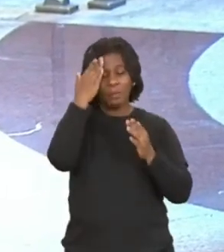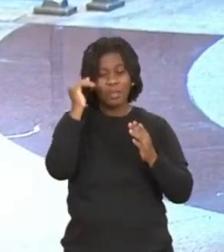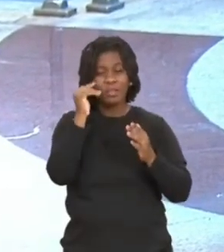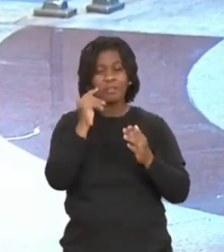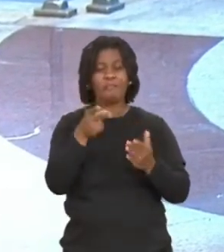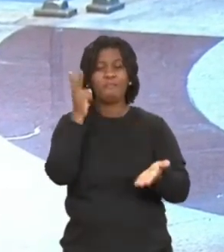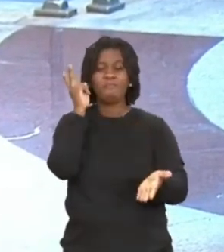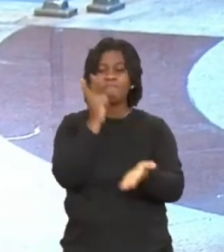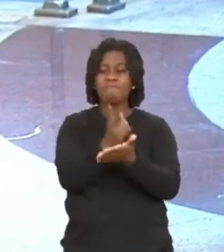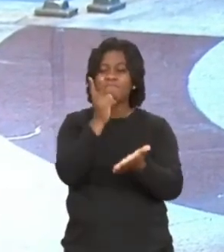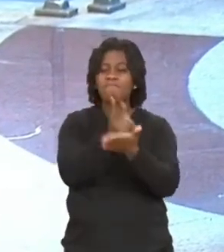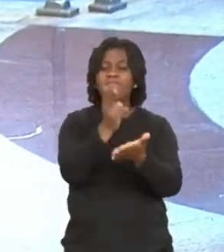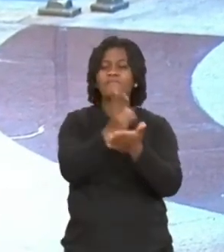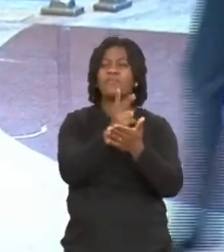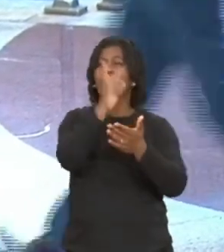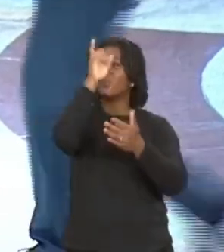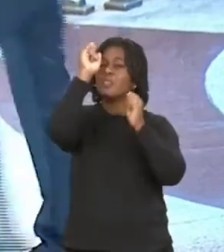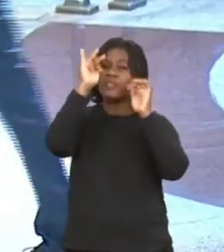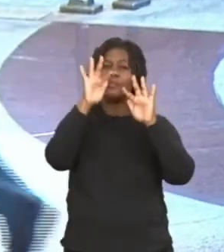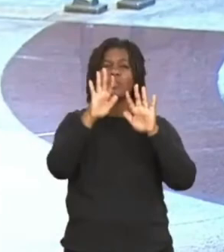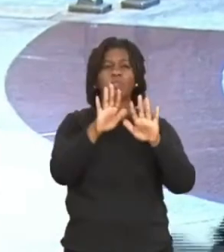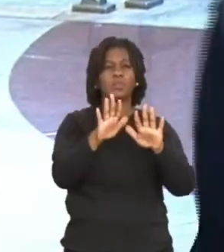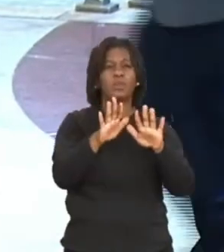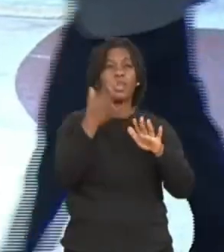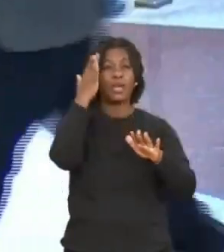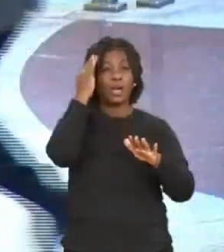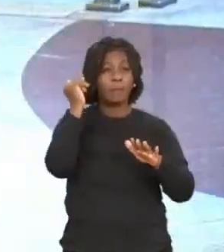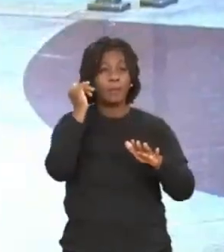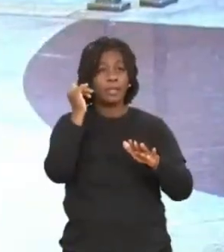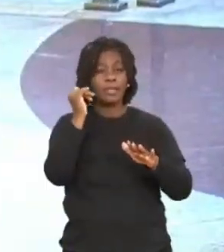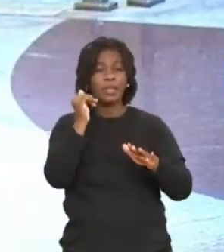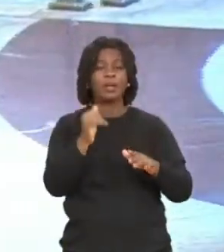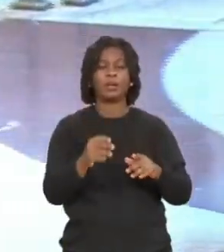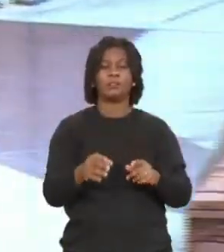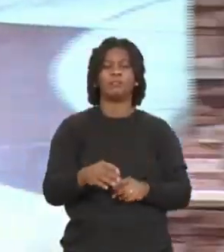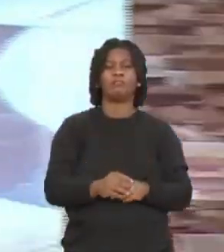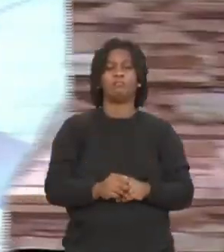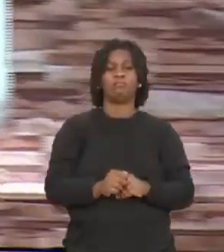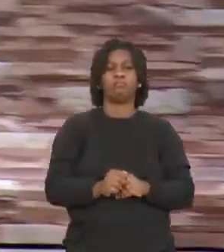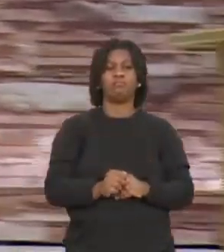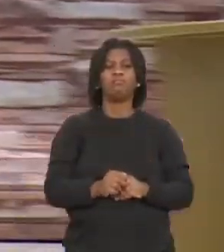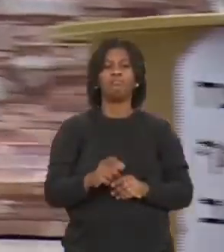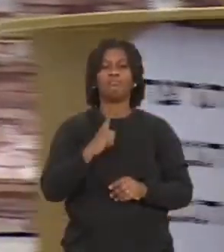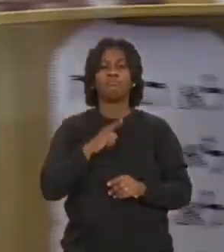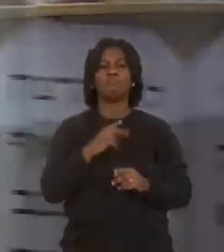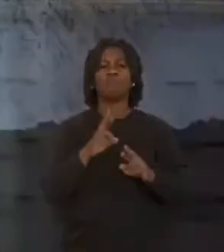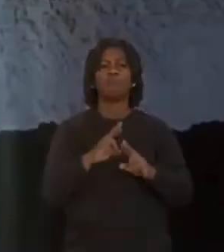e para todo sempre. Deus abençoe a todos. Amanhã na nação. Deus abençoe, gente.